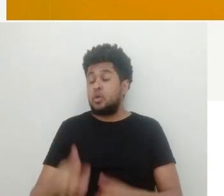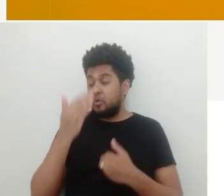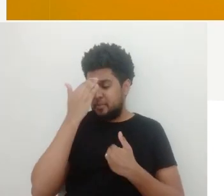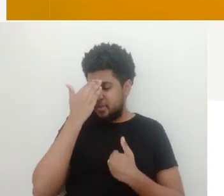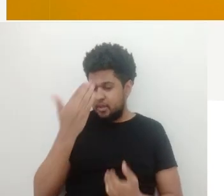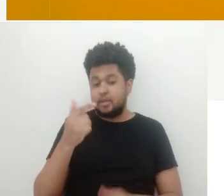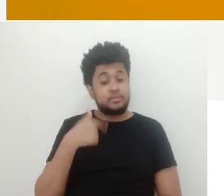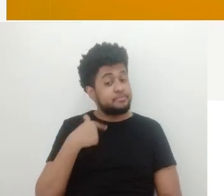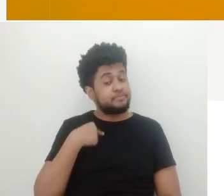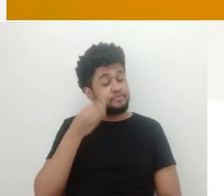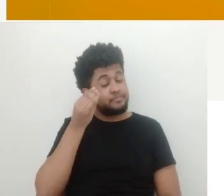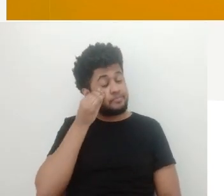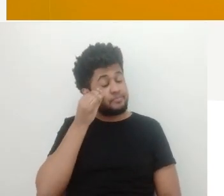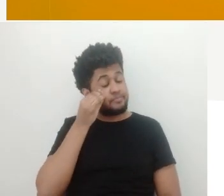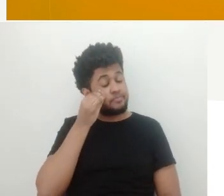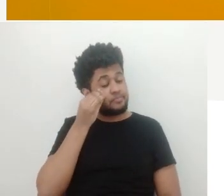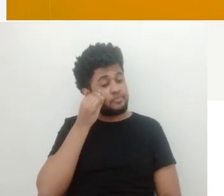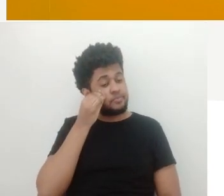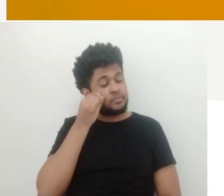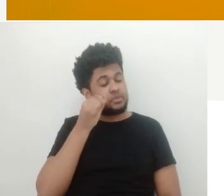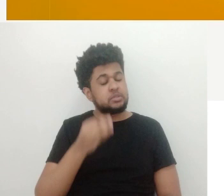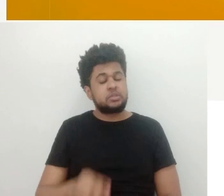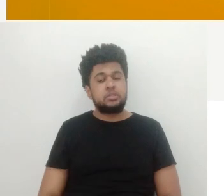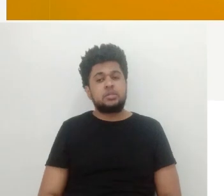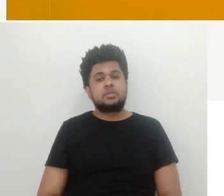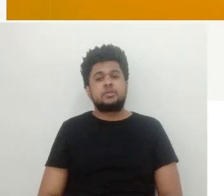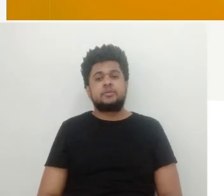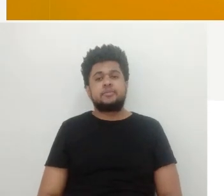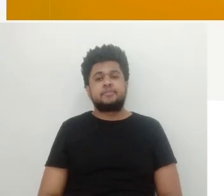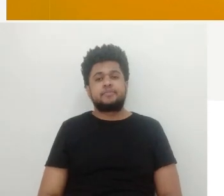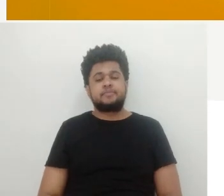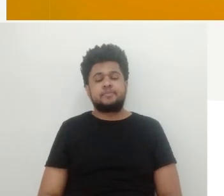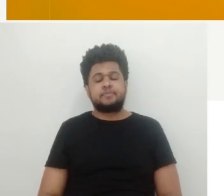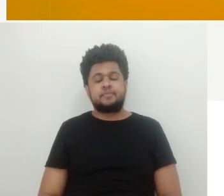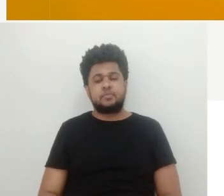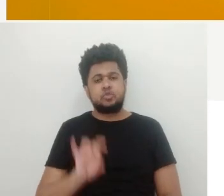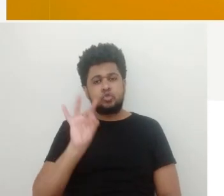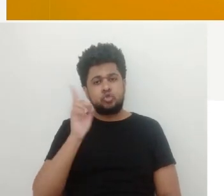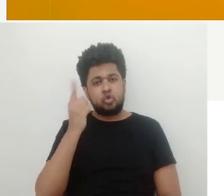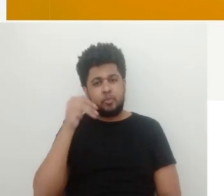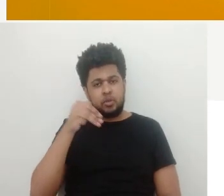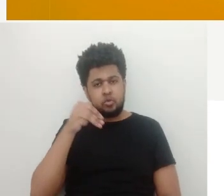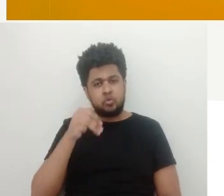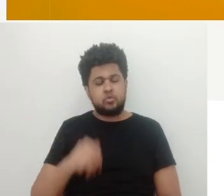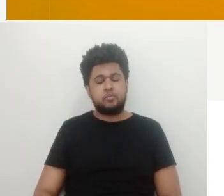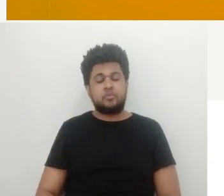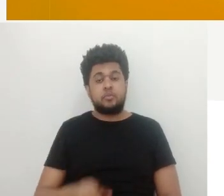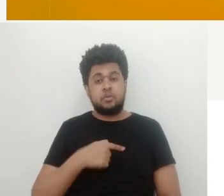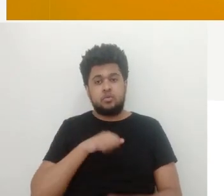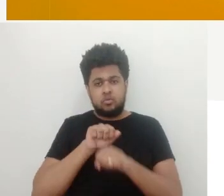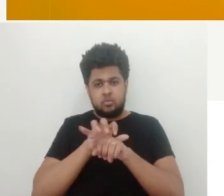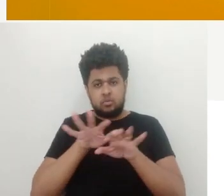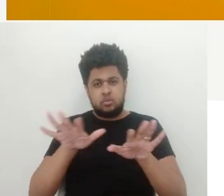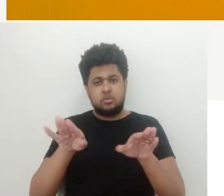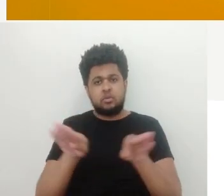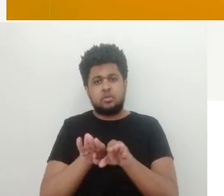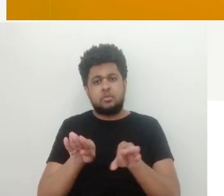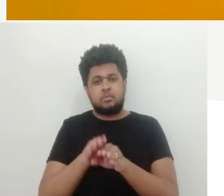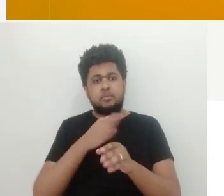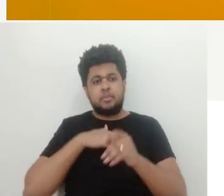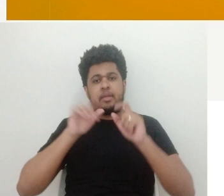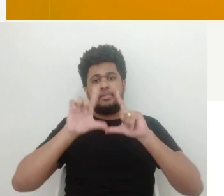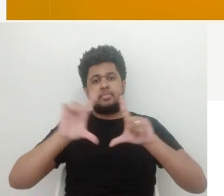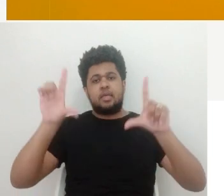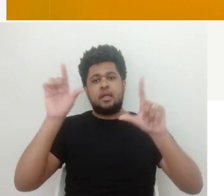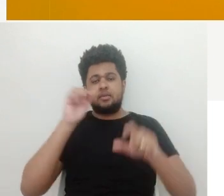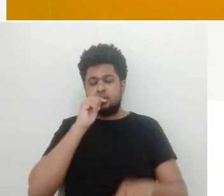Aqui, não quero compartilhar todas elas. Só um minutinho, que eu tenho outra coisa que vou ler. Vou ver aqui se